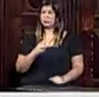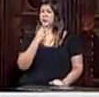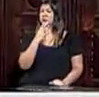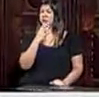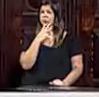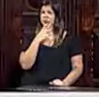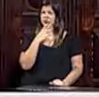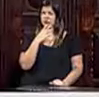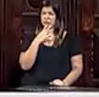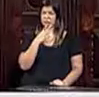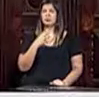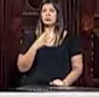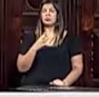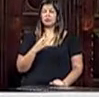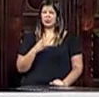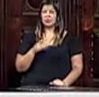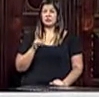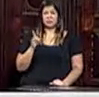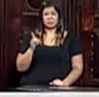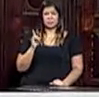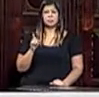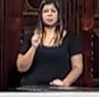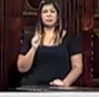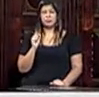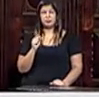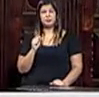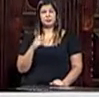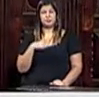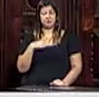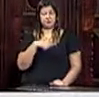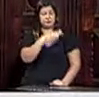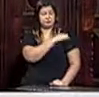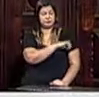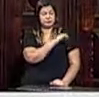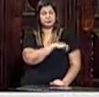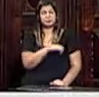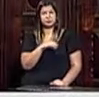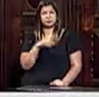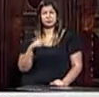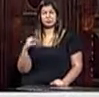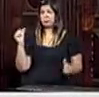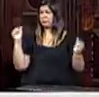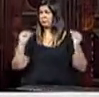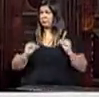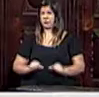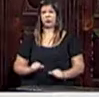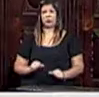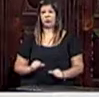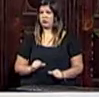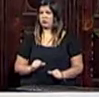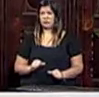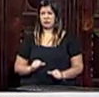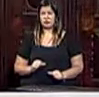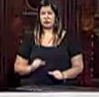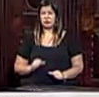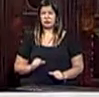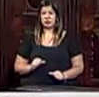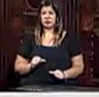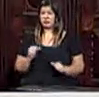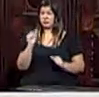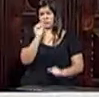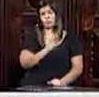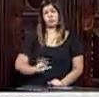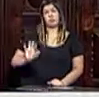Reconhece que o Rio de Janeiro passa pela pior situação na federação hoje, mas se